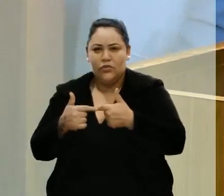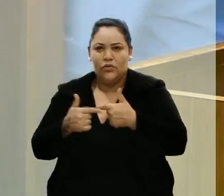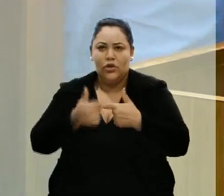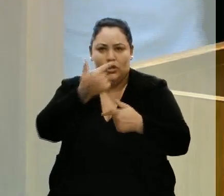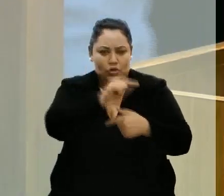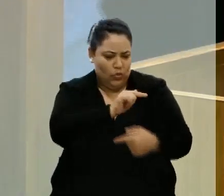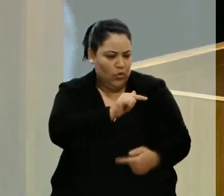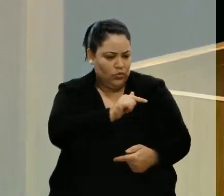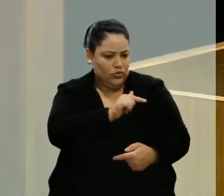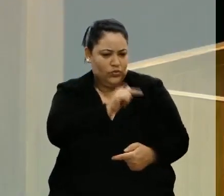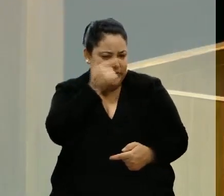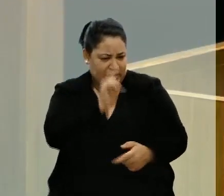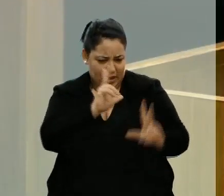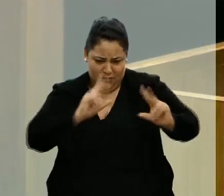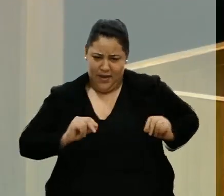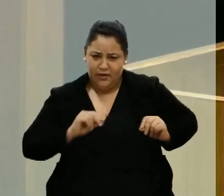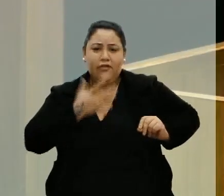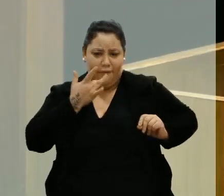É fácil.